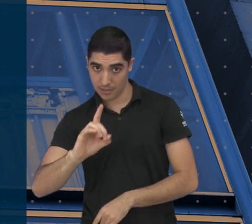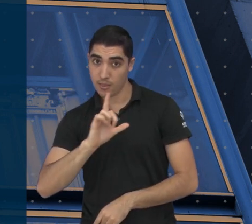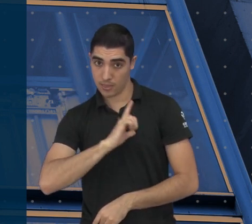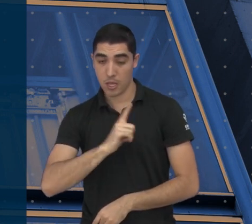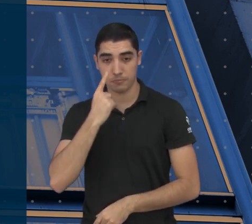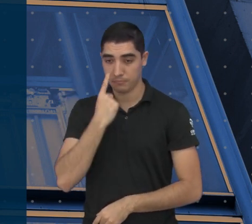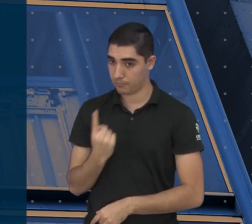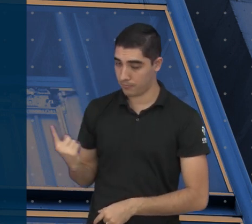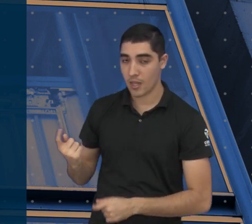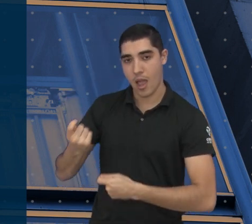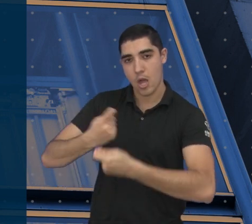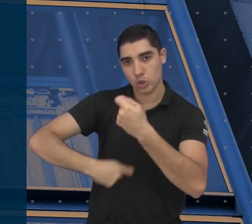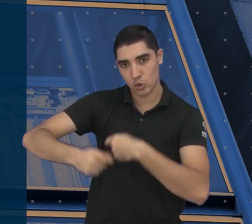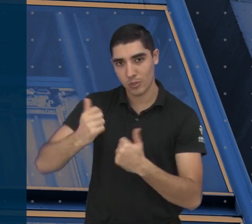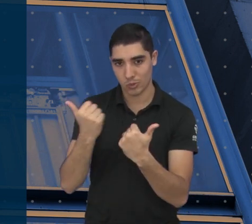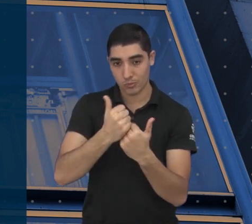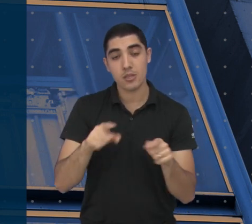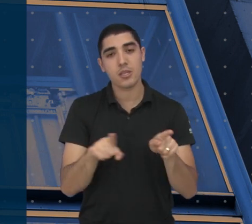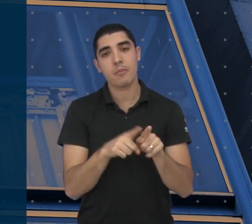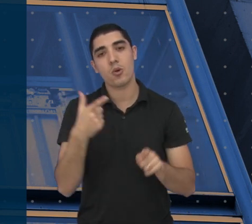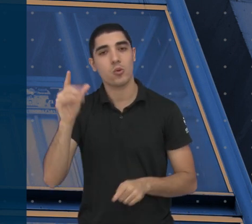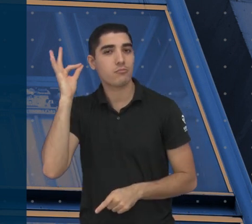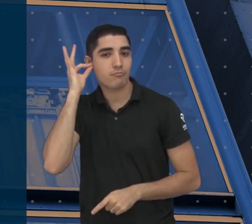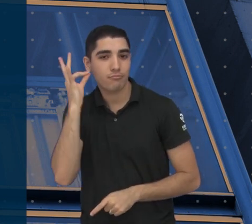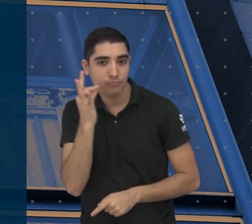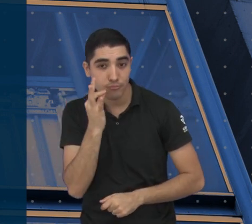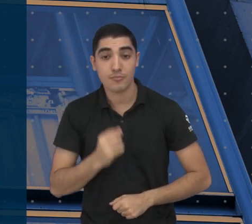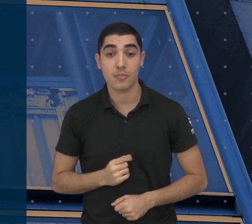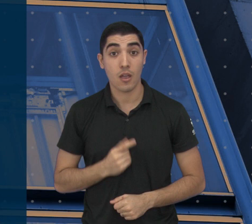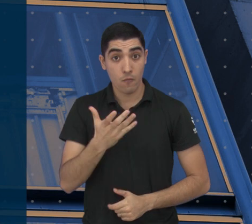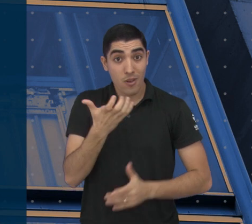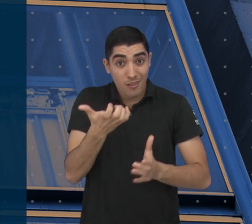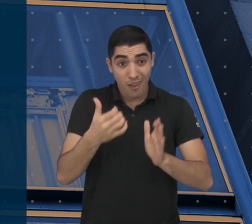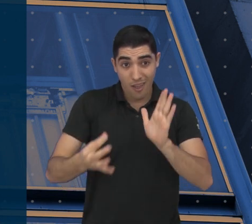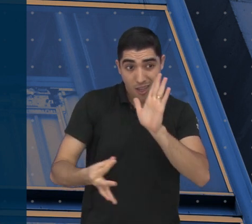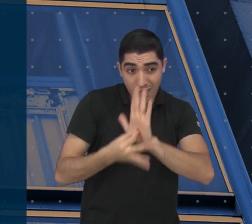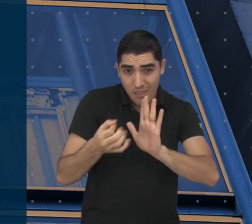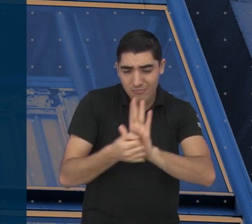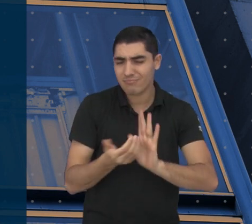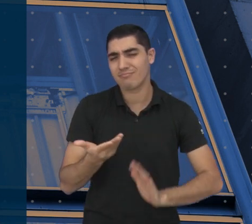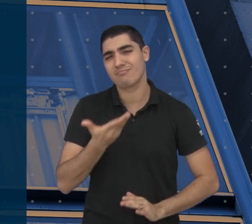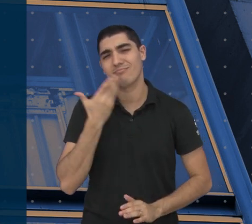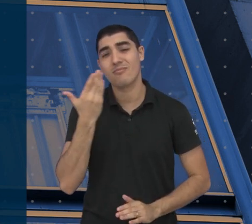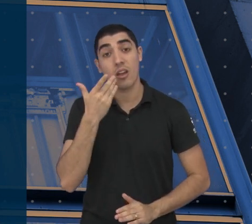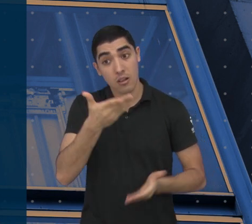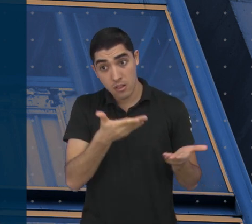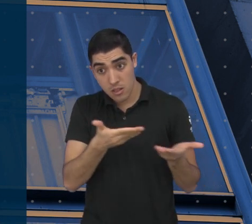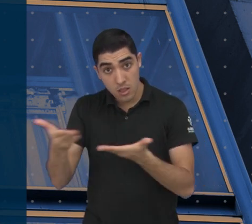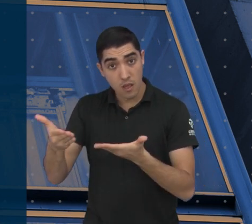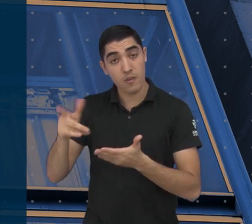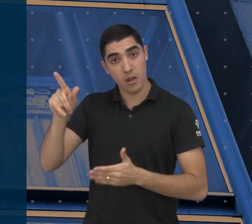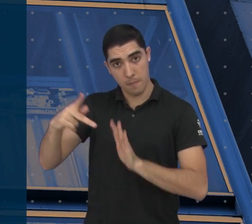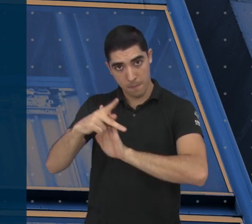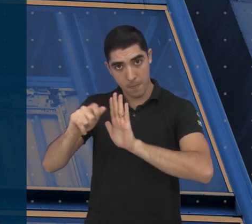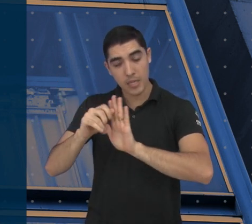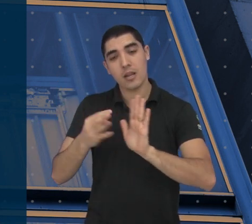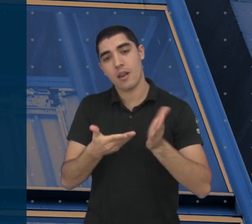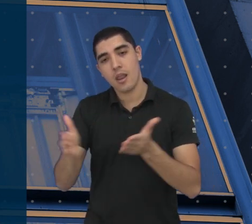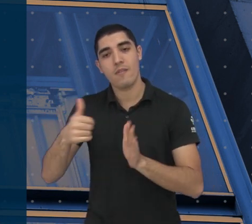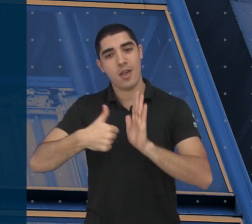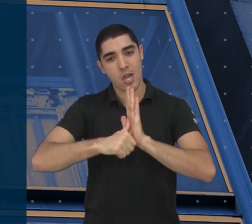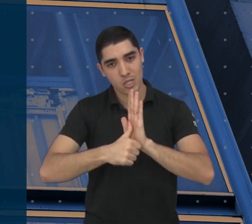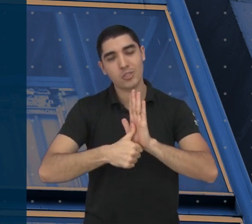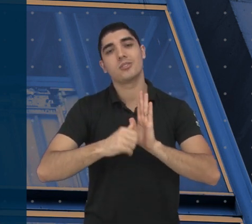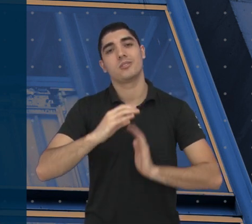de auxiliar administrativo e operador de telemarketing. Para se candidatar é fácil, é só comparecer ao PAT levando o